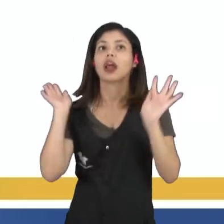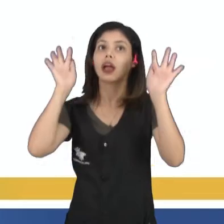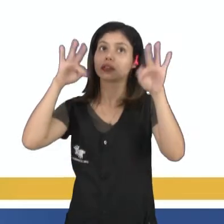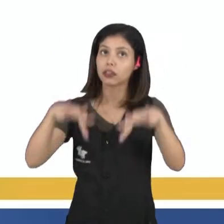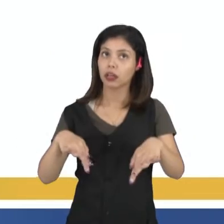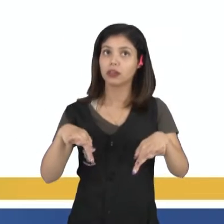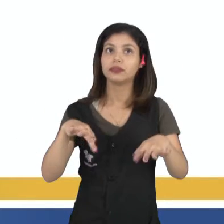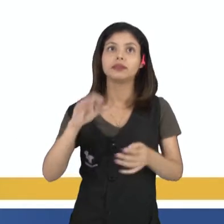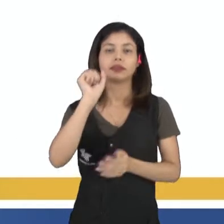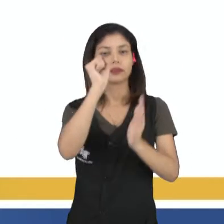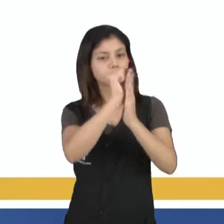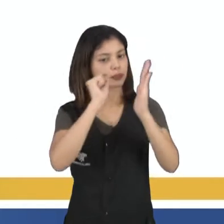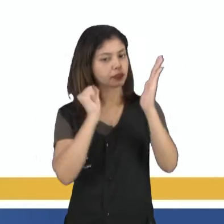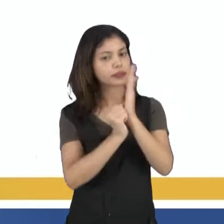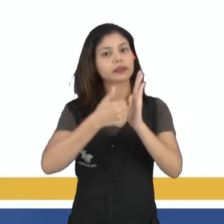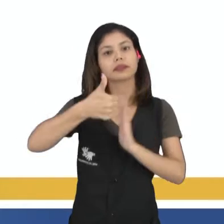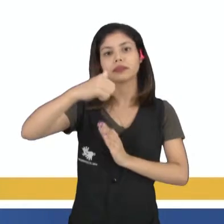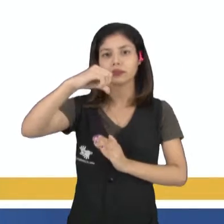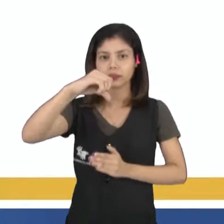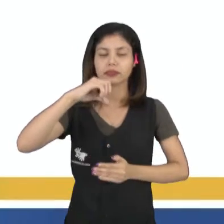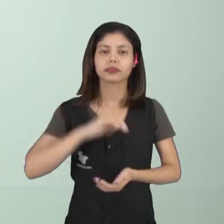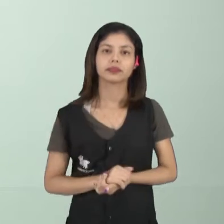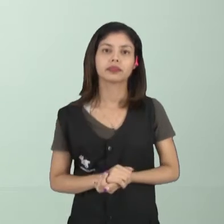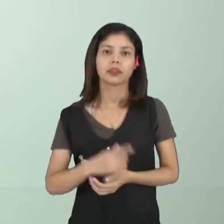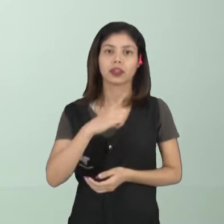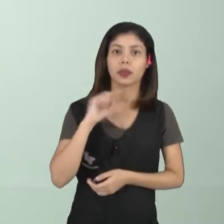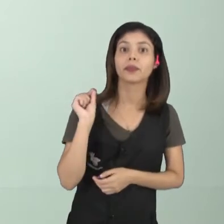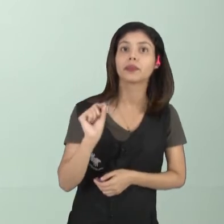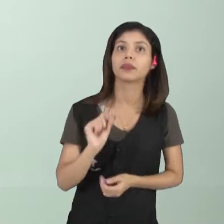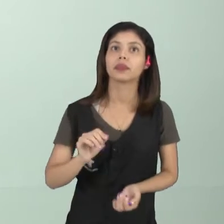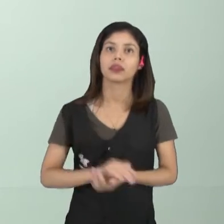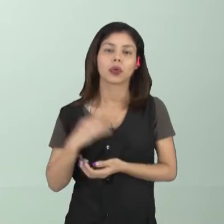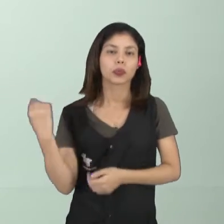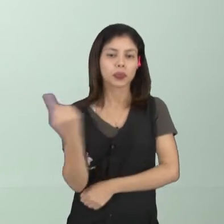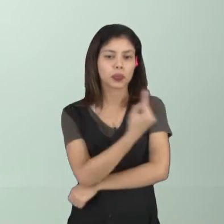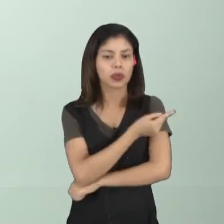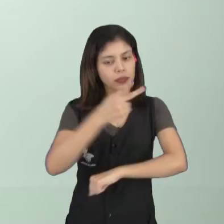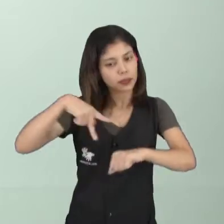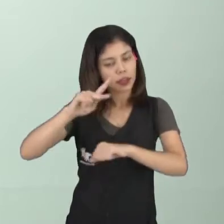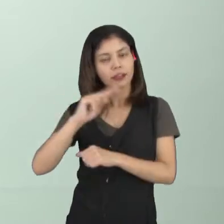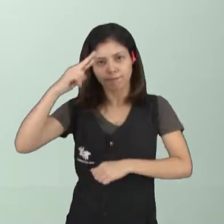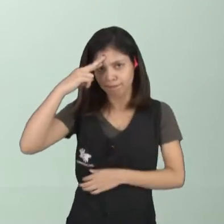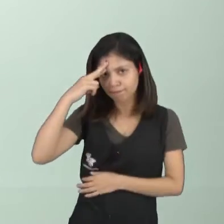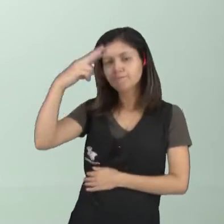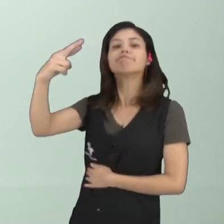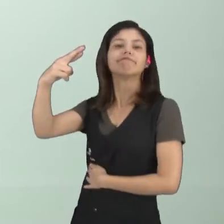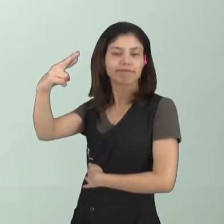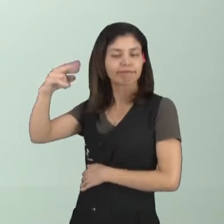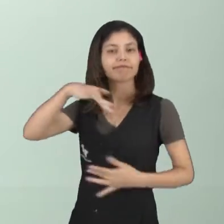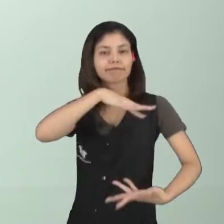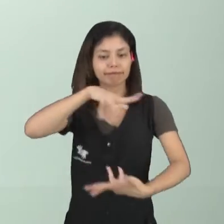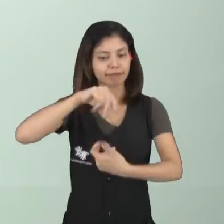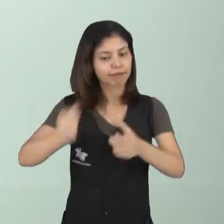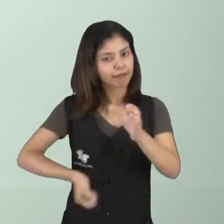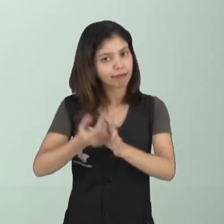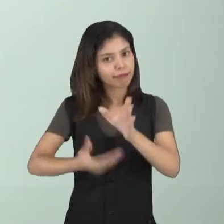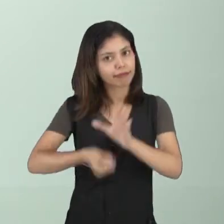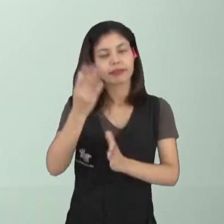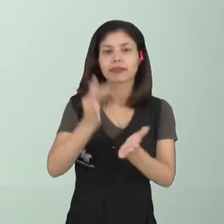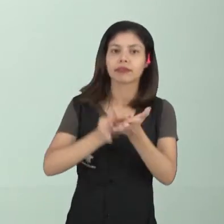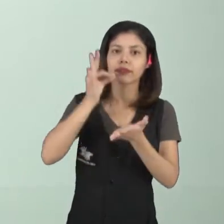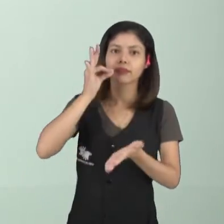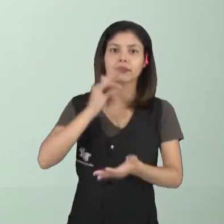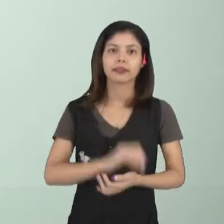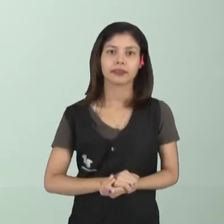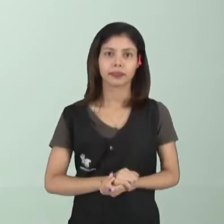1830 até então o final do século 19 Então a gente tem aí o nosso país liberando né mundialmente aí a produção dessa